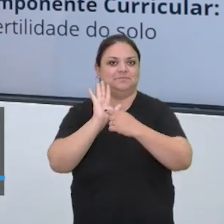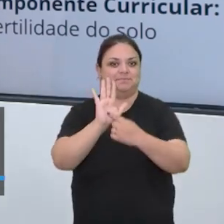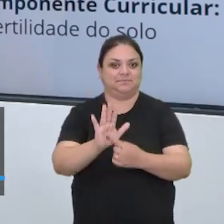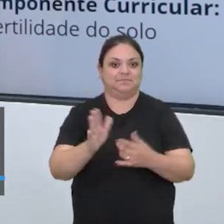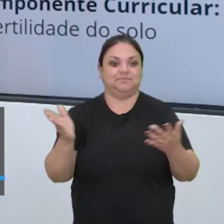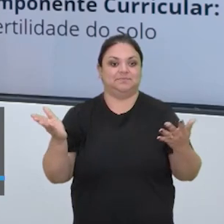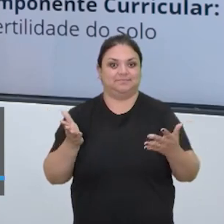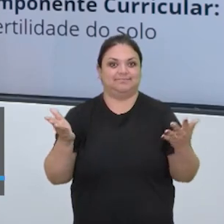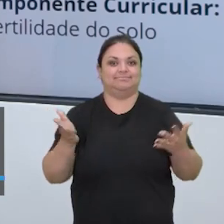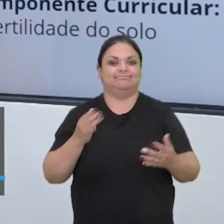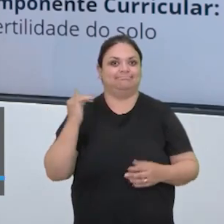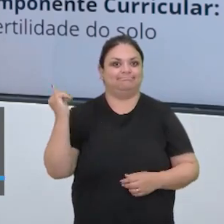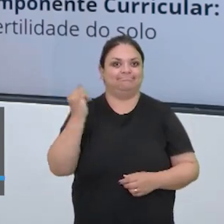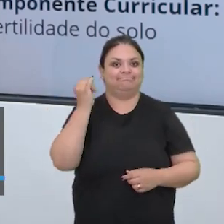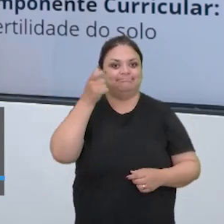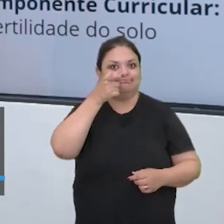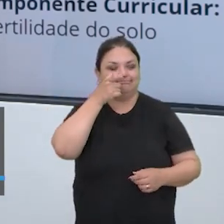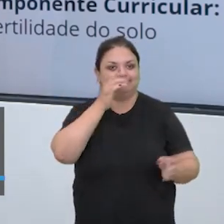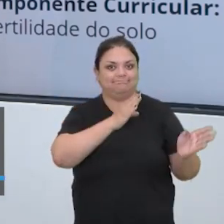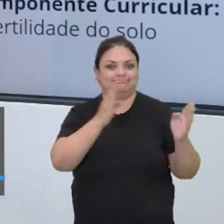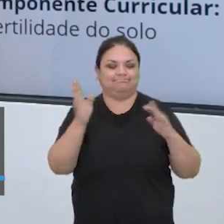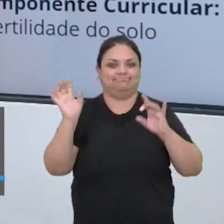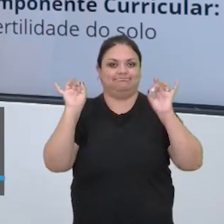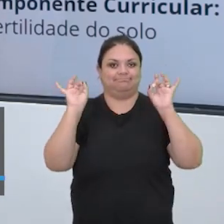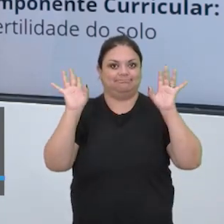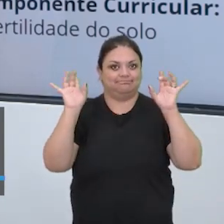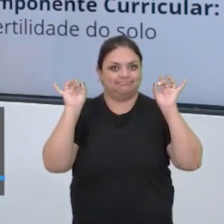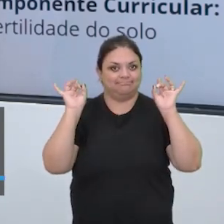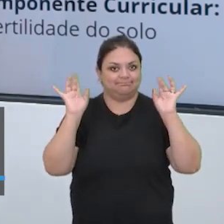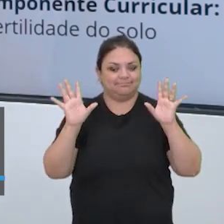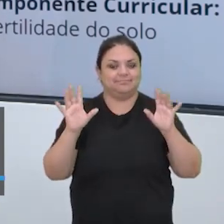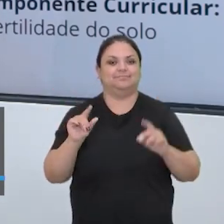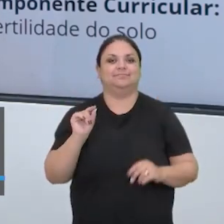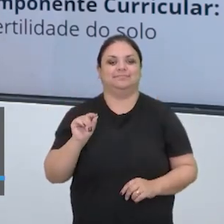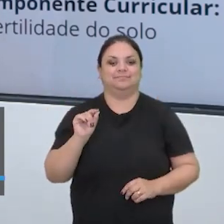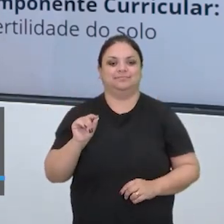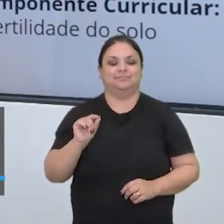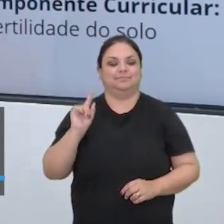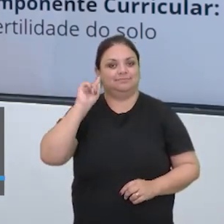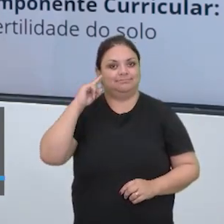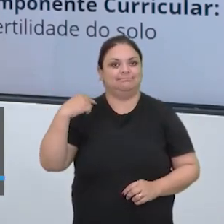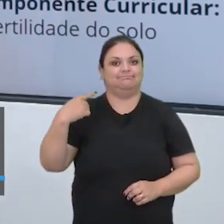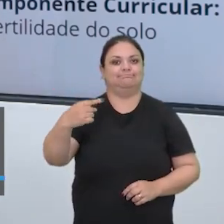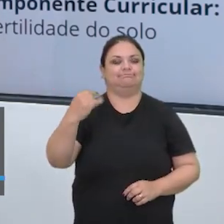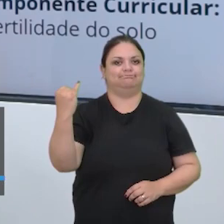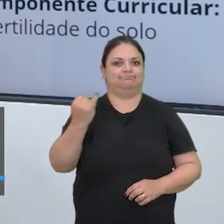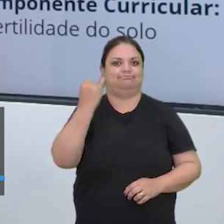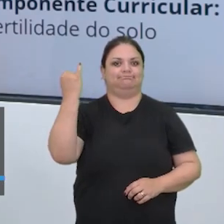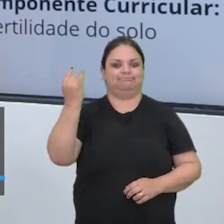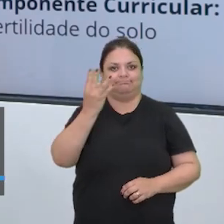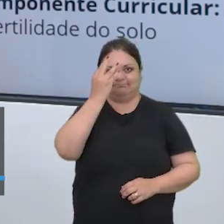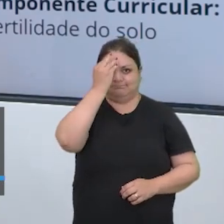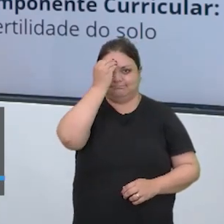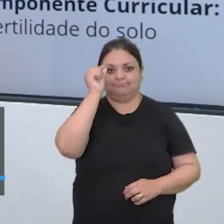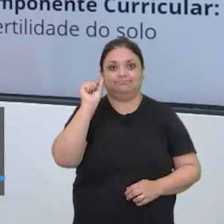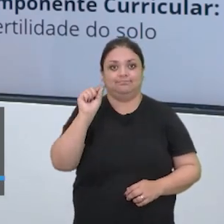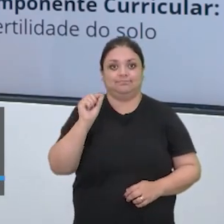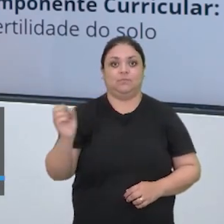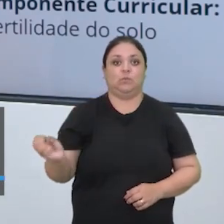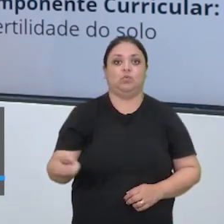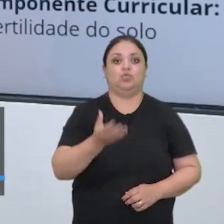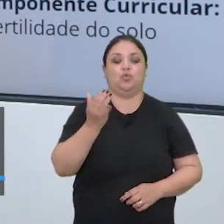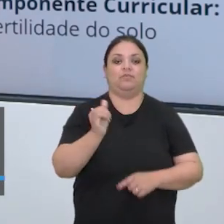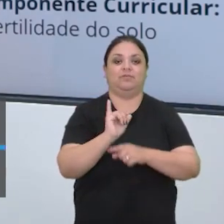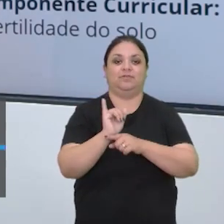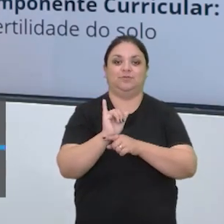agora, tá certo? Agora não, mas algo muito importante aí no nosso dia a dia, que vai ser o nosso novo canal.